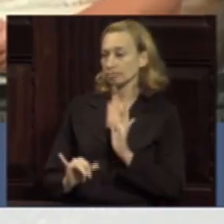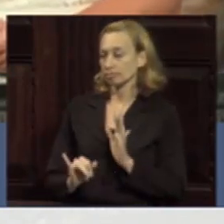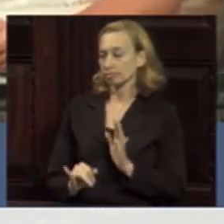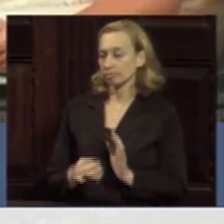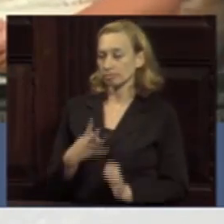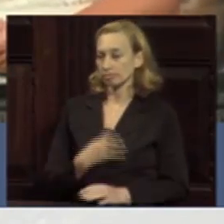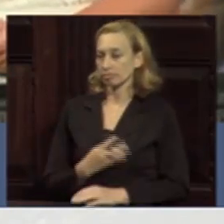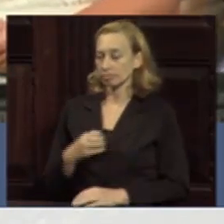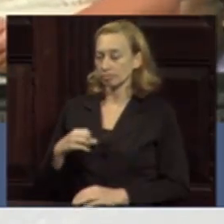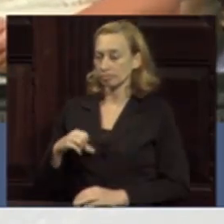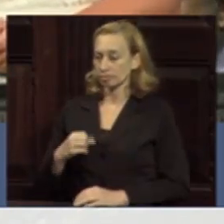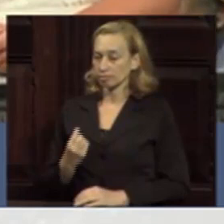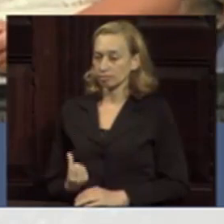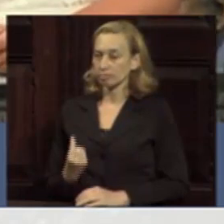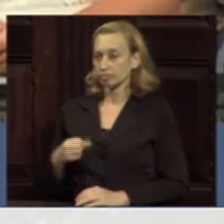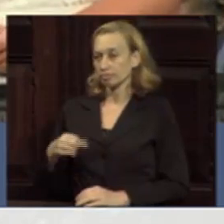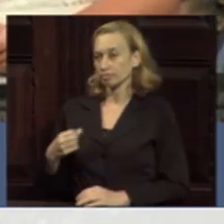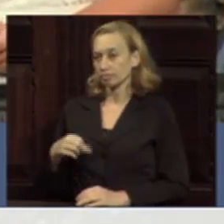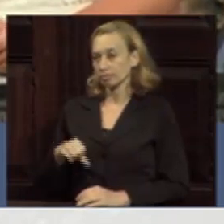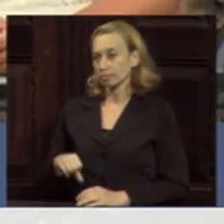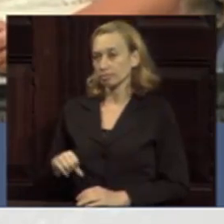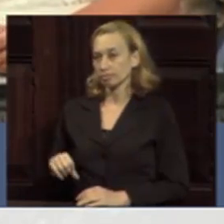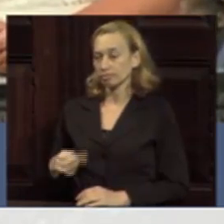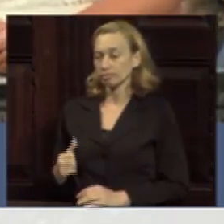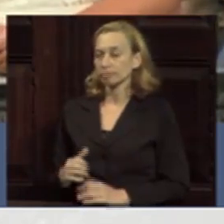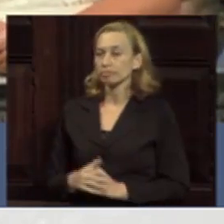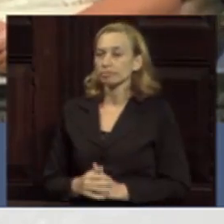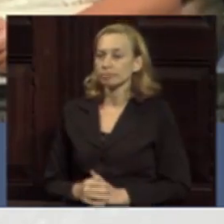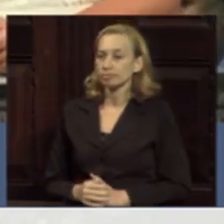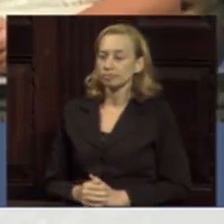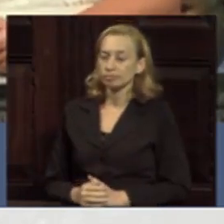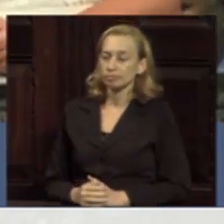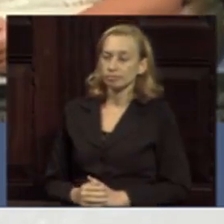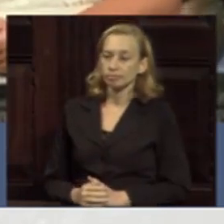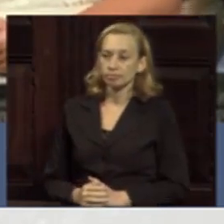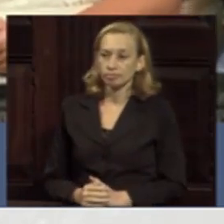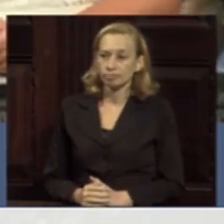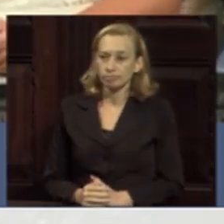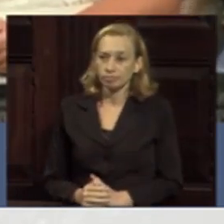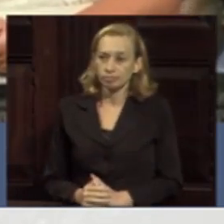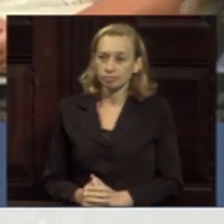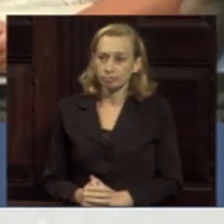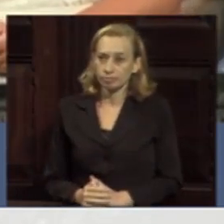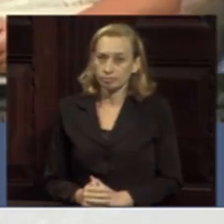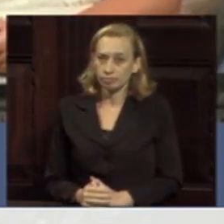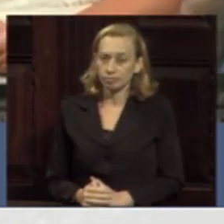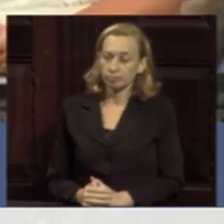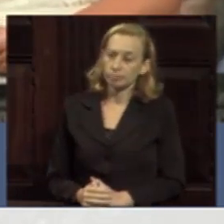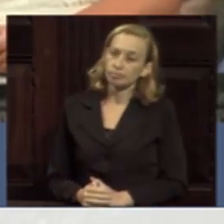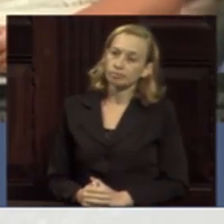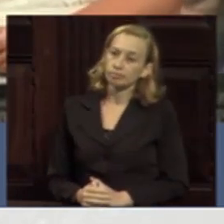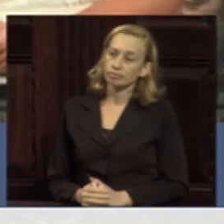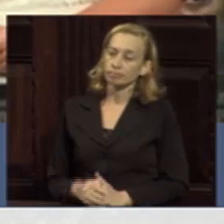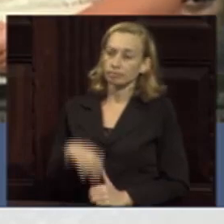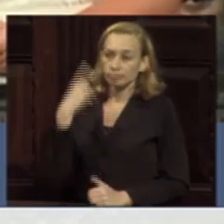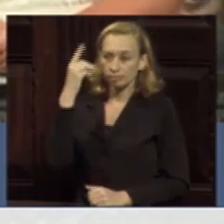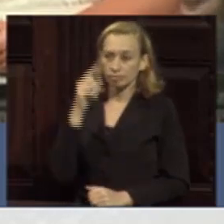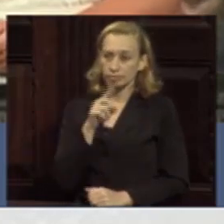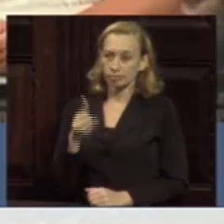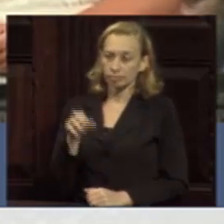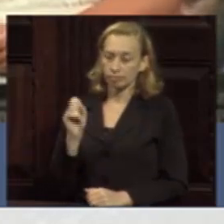4962, 21 de dezembro de 2006, cria o Fundo Estadual de Habitação de Interesse Social. De autoria, deputado Zeidan. Em